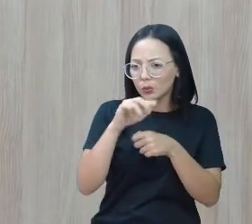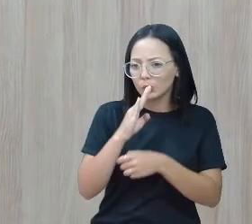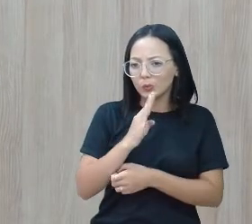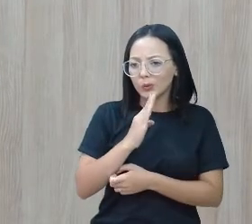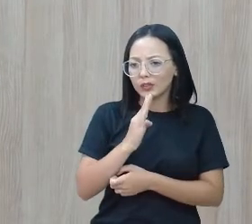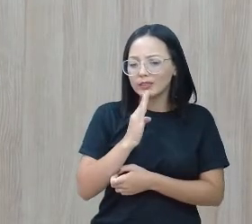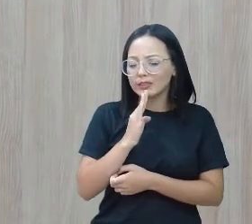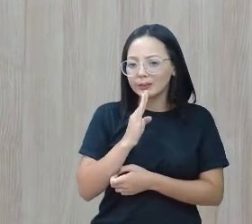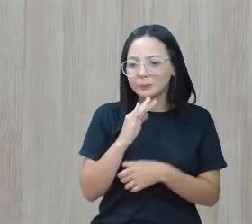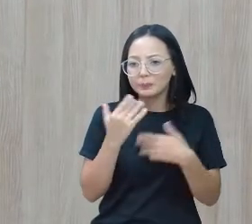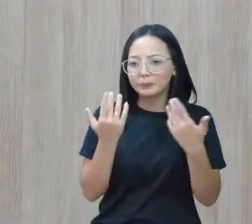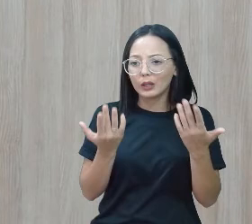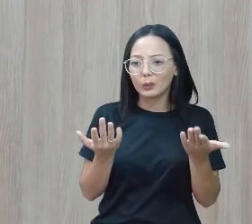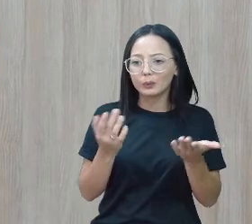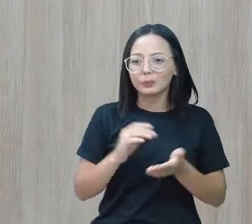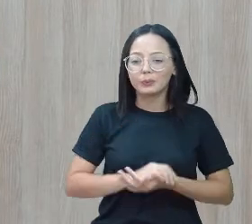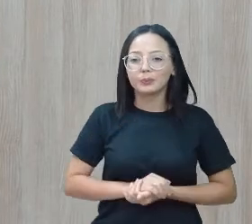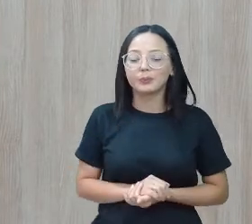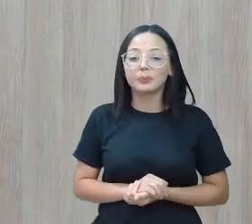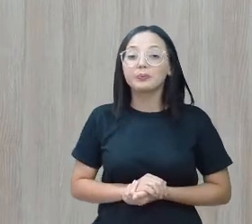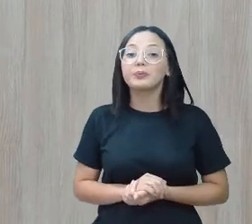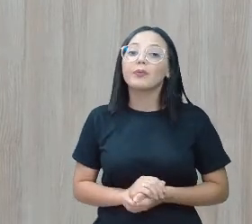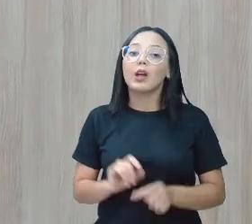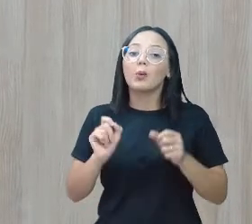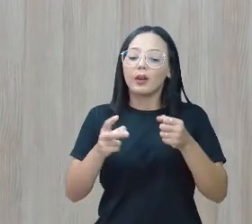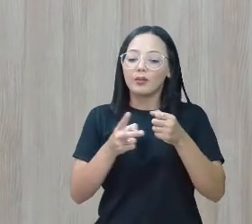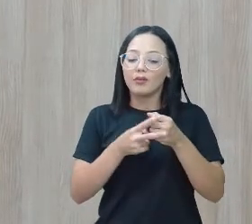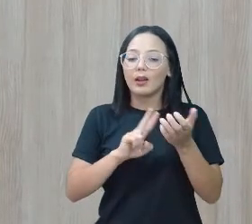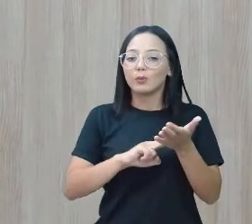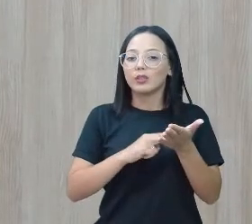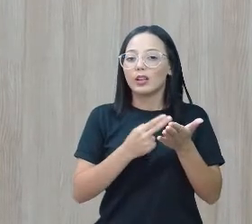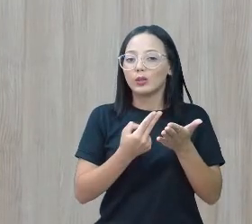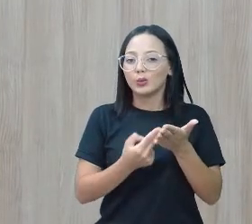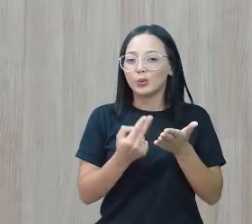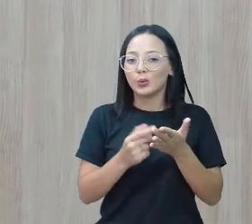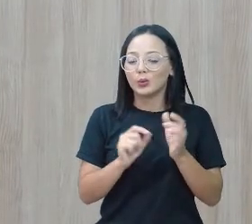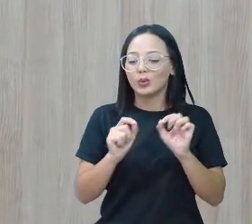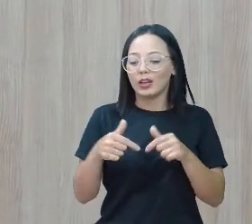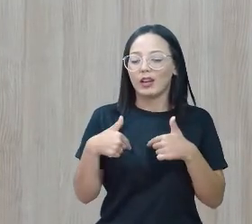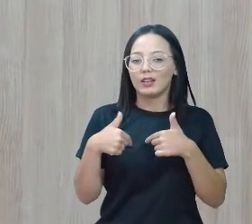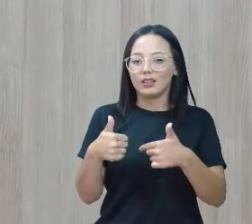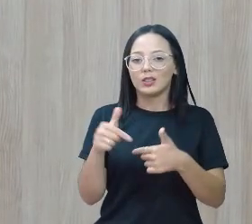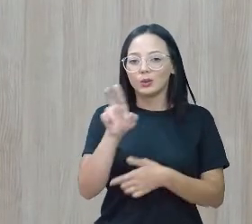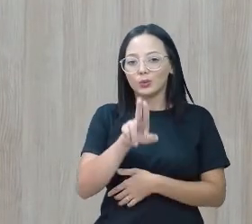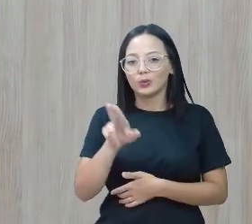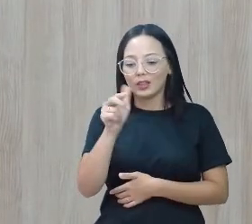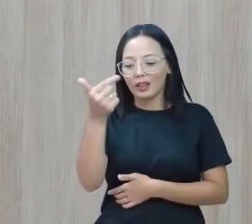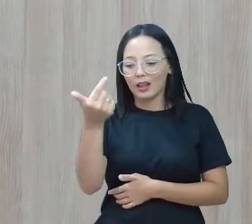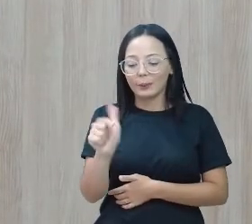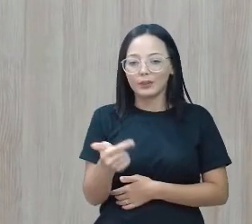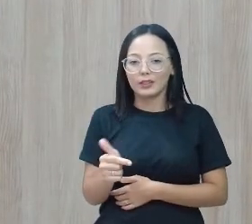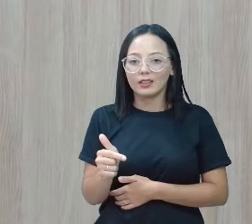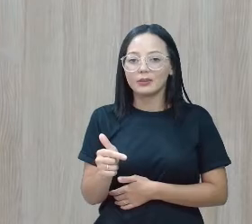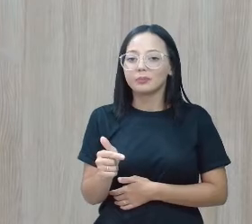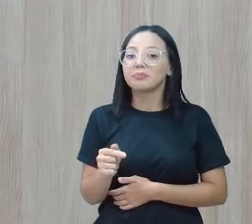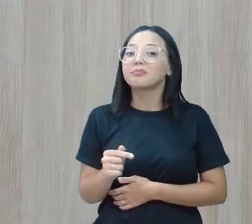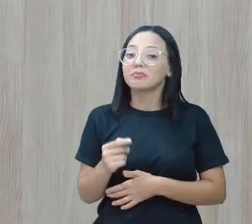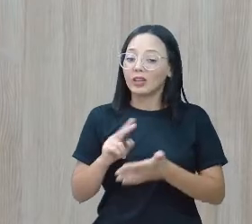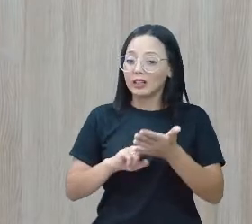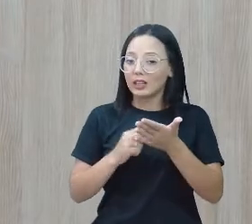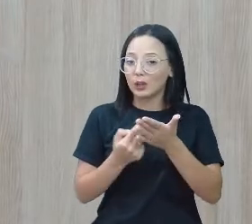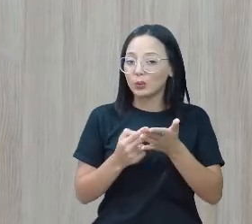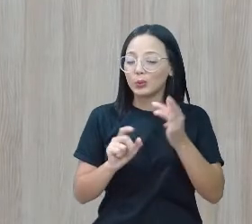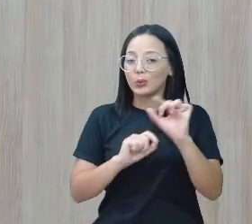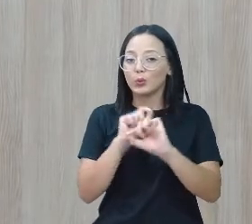frequentativo. E aí? É aquele que traduz a ação repetida. Ele traduz